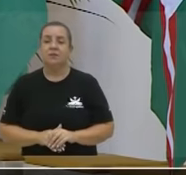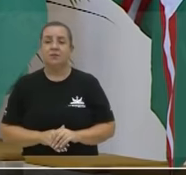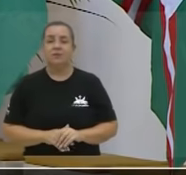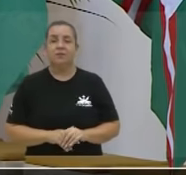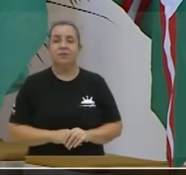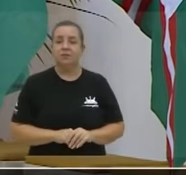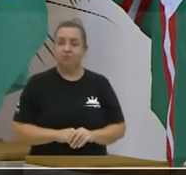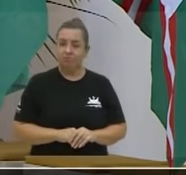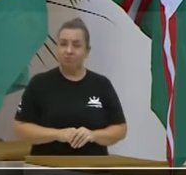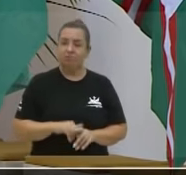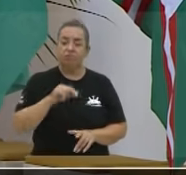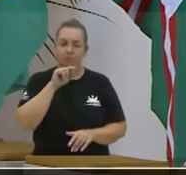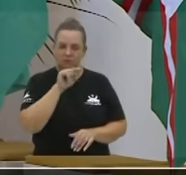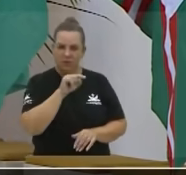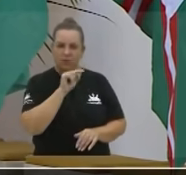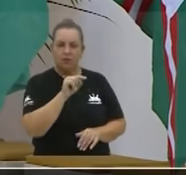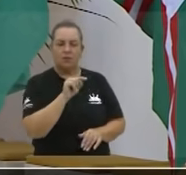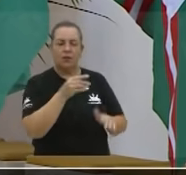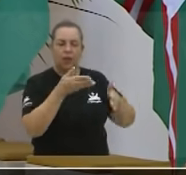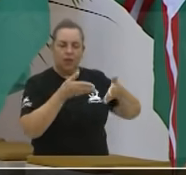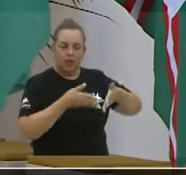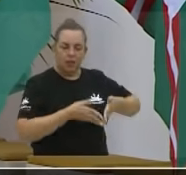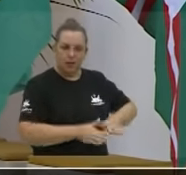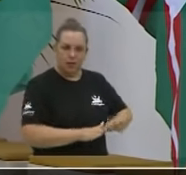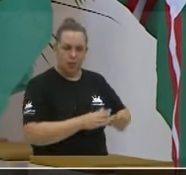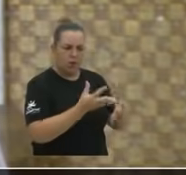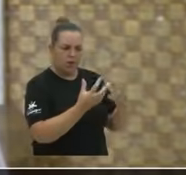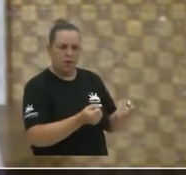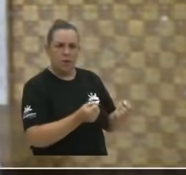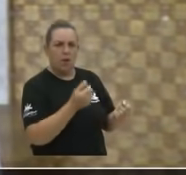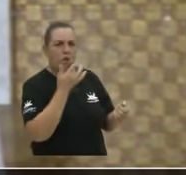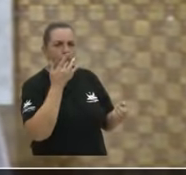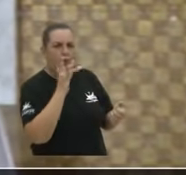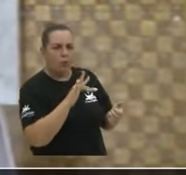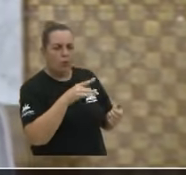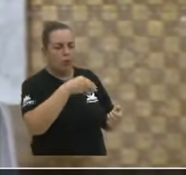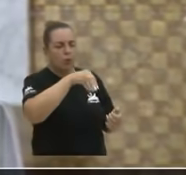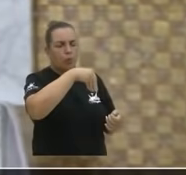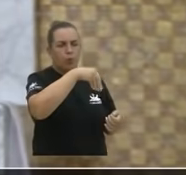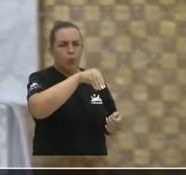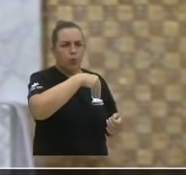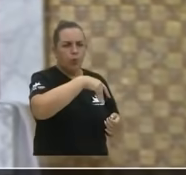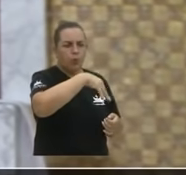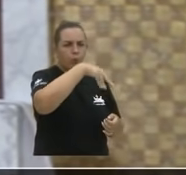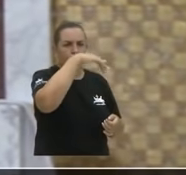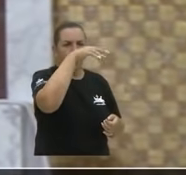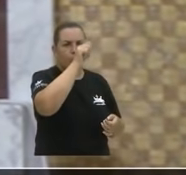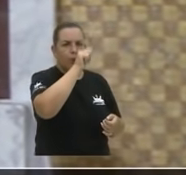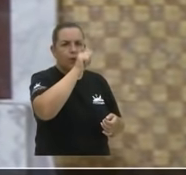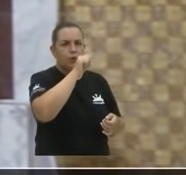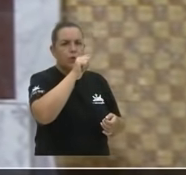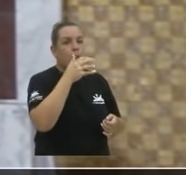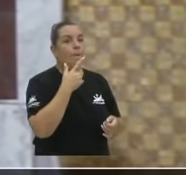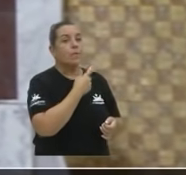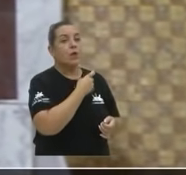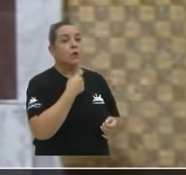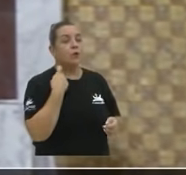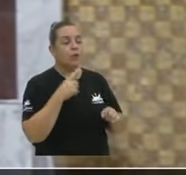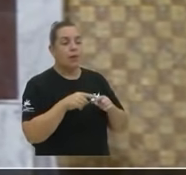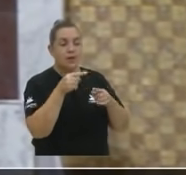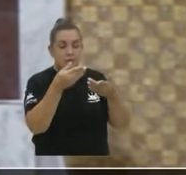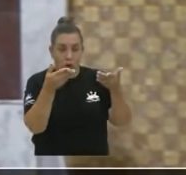Aquele que nasceu recebe ouro, incenso e mirra. Agora, aquele que vai